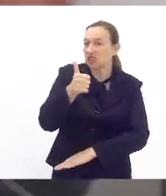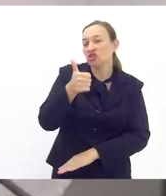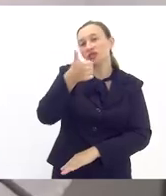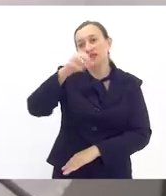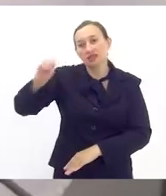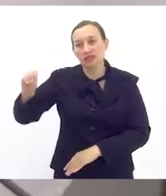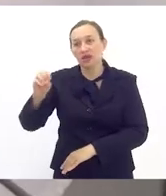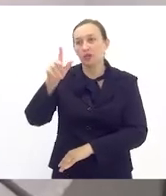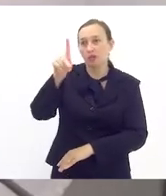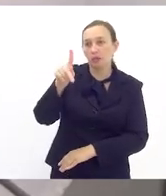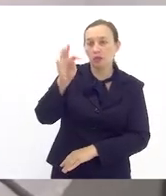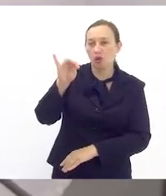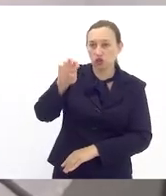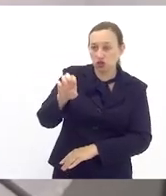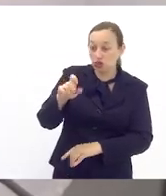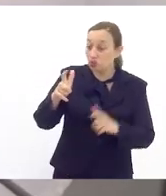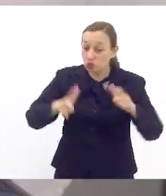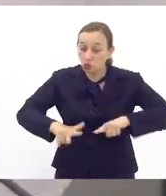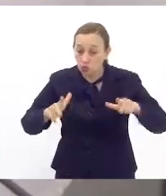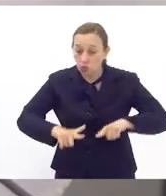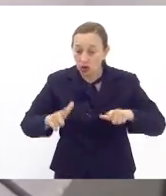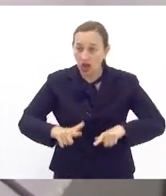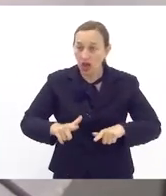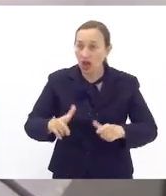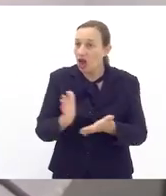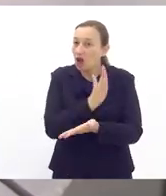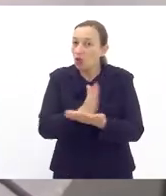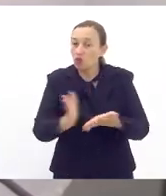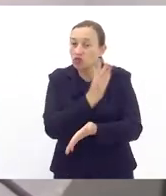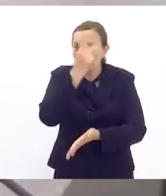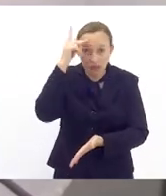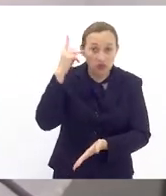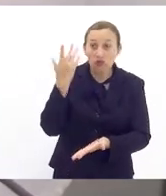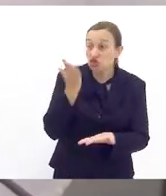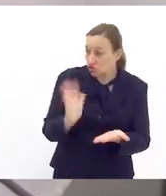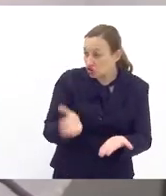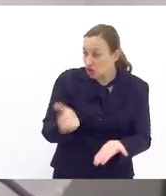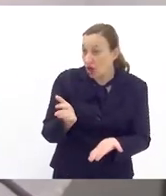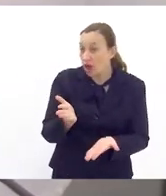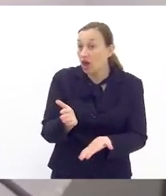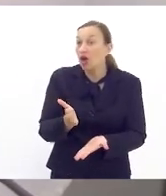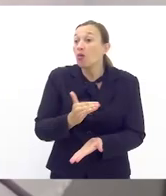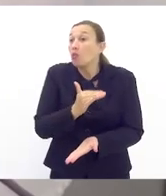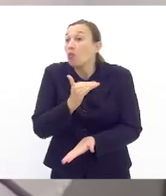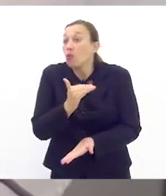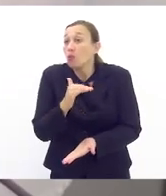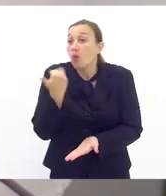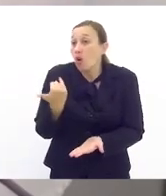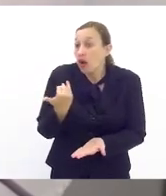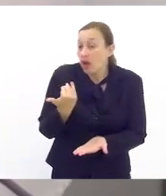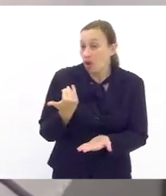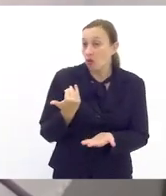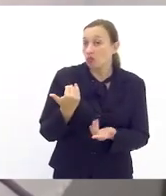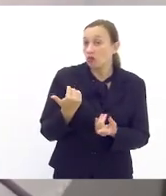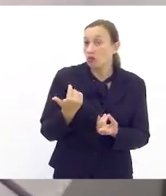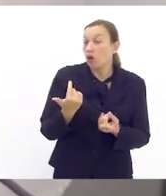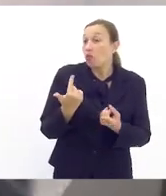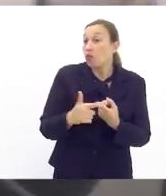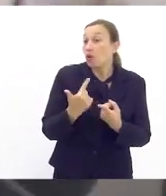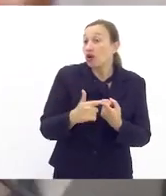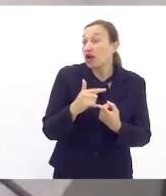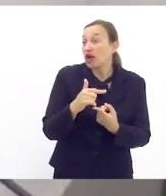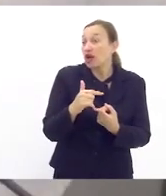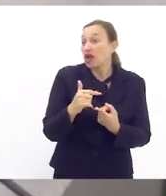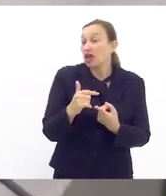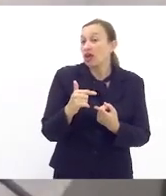há mais de 5 anos para ser retirado algumas pessoas já perderam a vidas Porque botou ciclista bateu no poste cara bateu no poste a